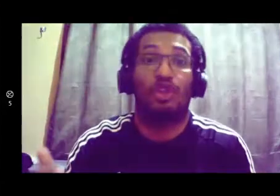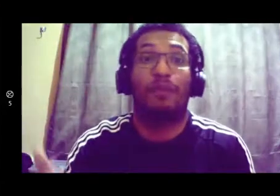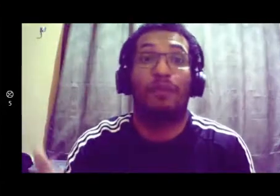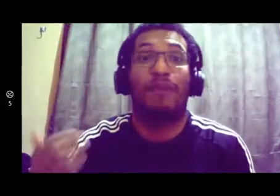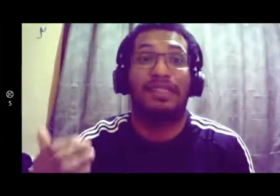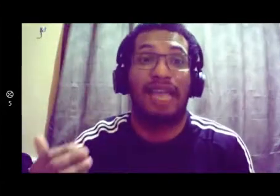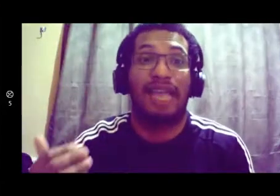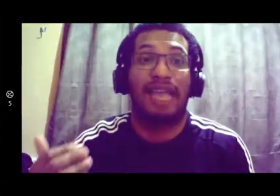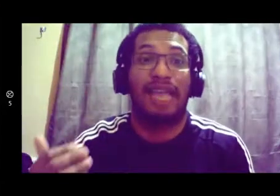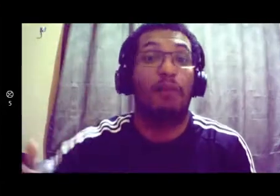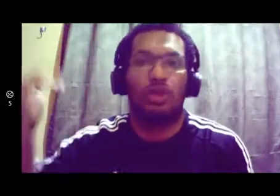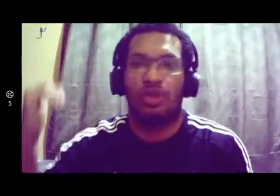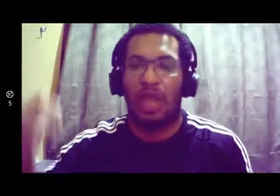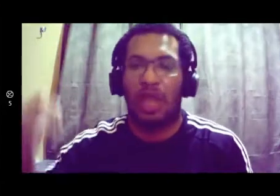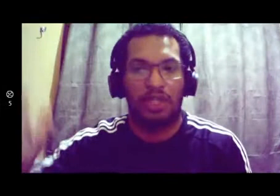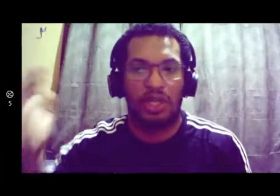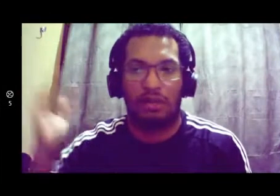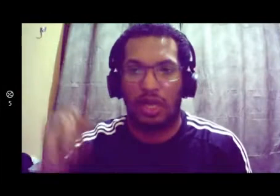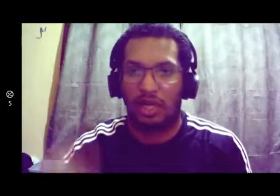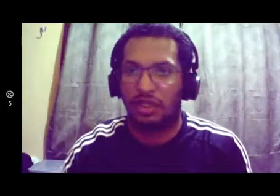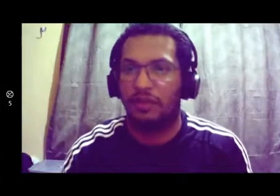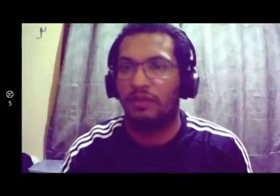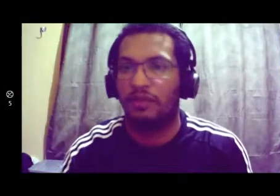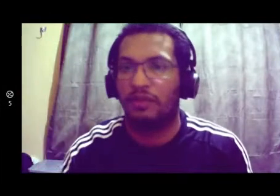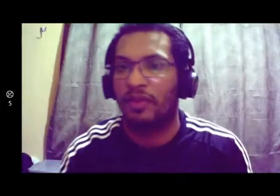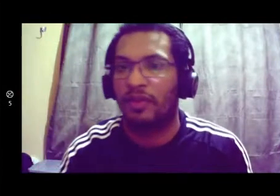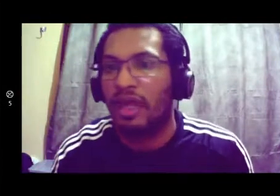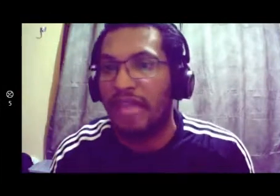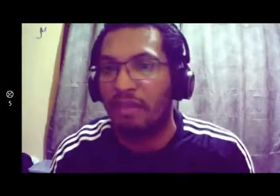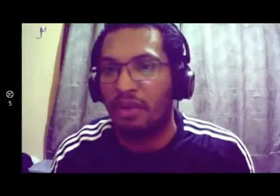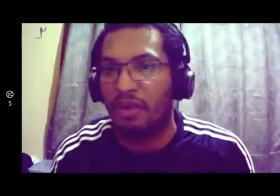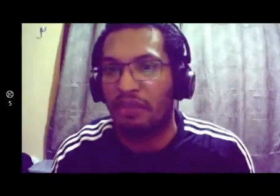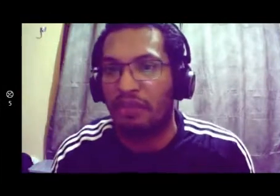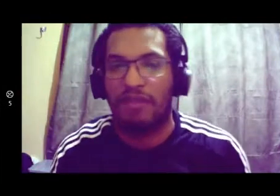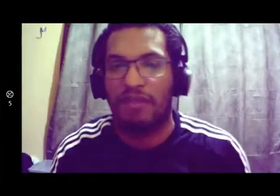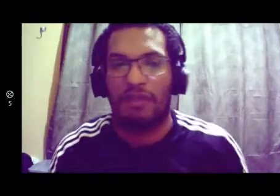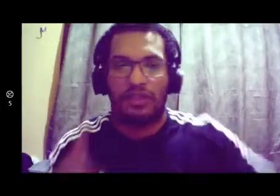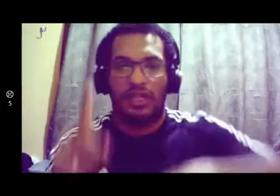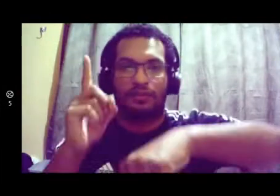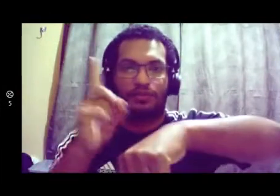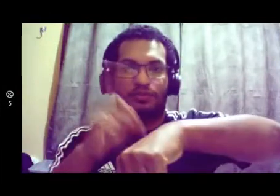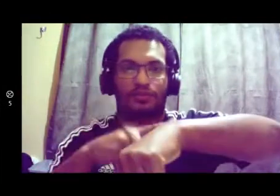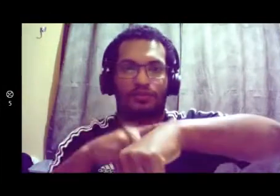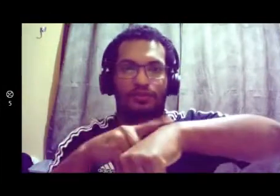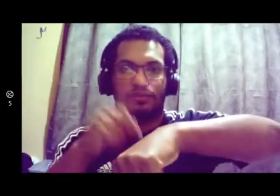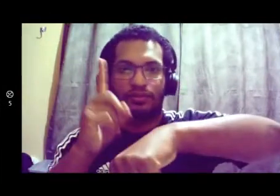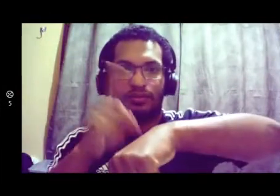não é só passado, há muito tempo, antigamente. Tempo que eu falei para vocês, né?